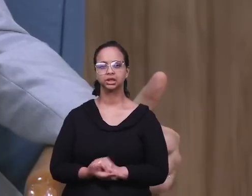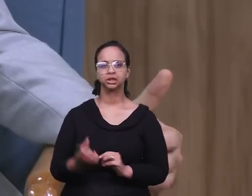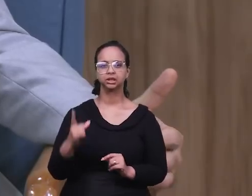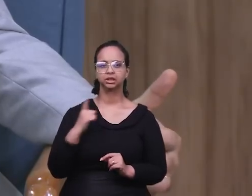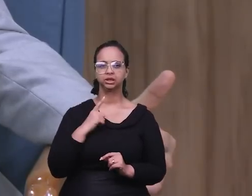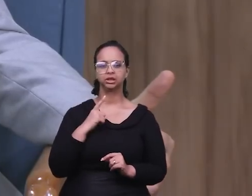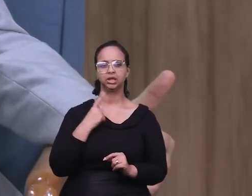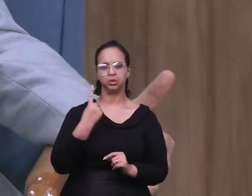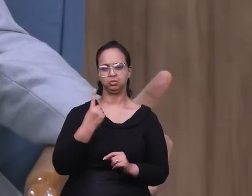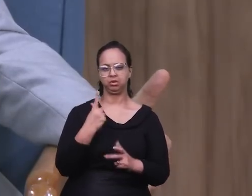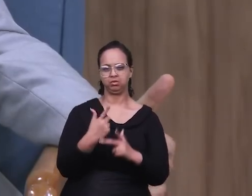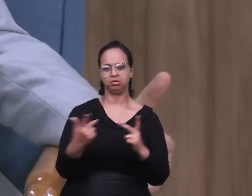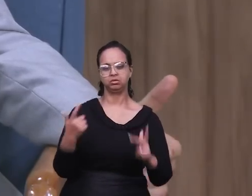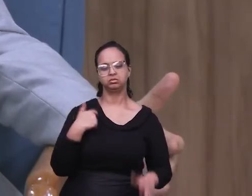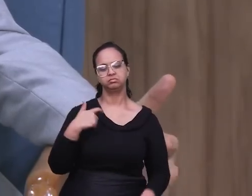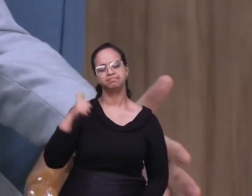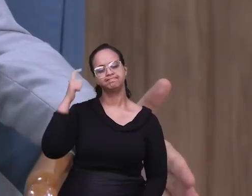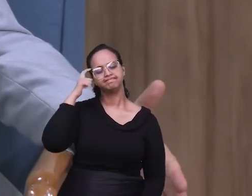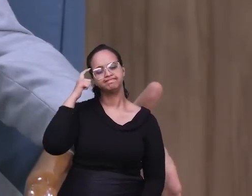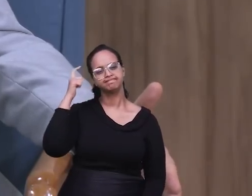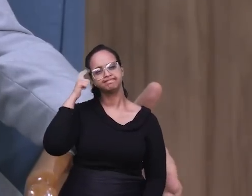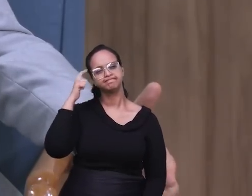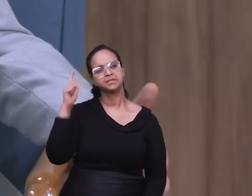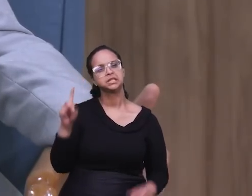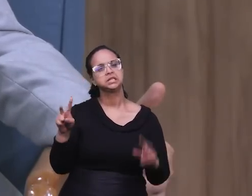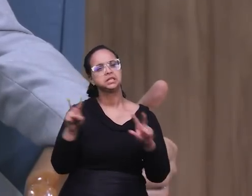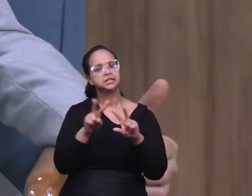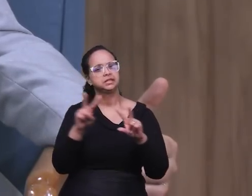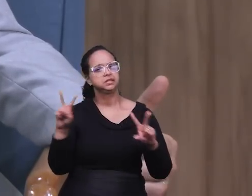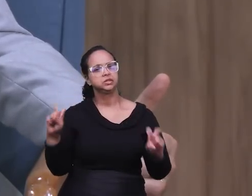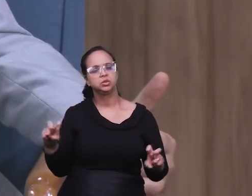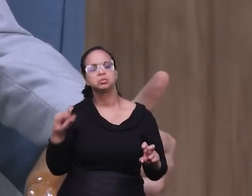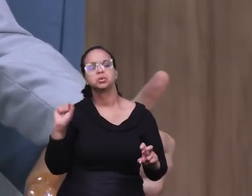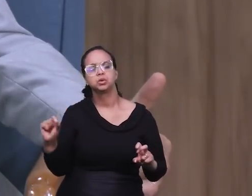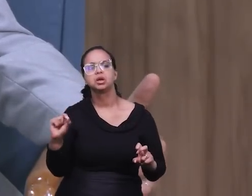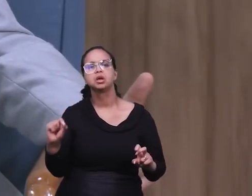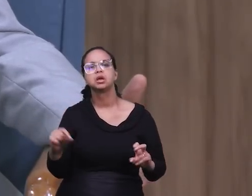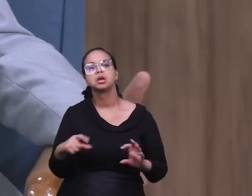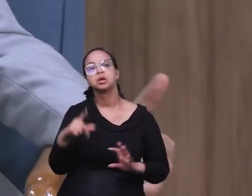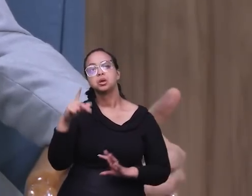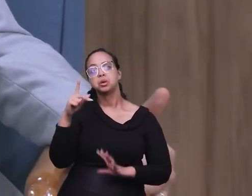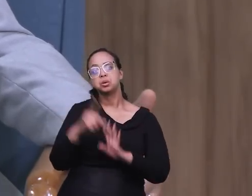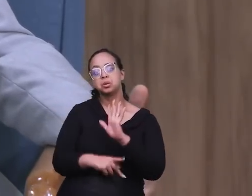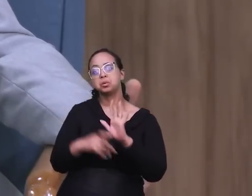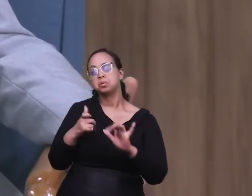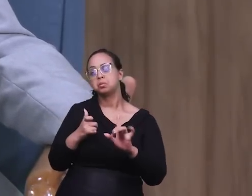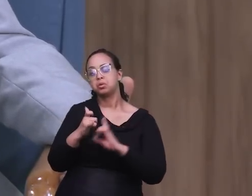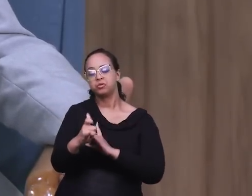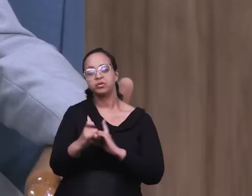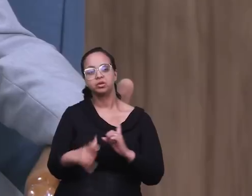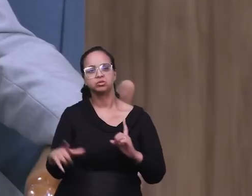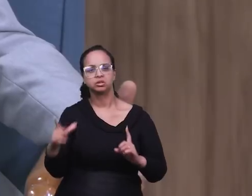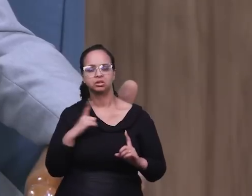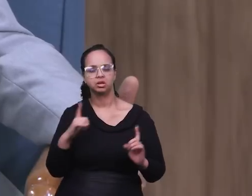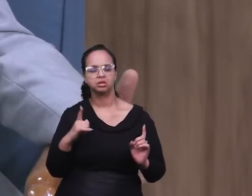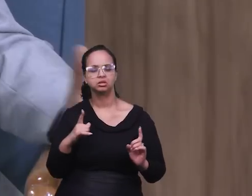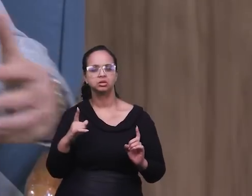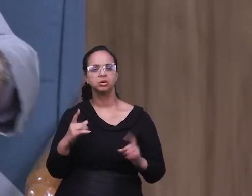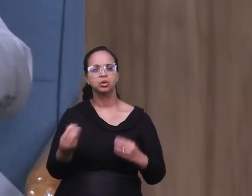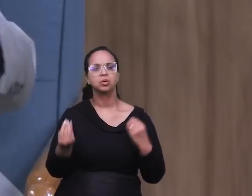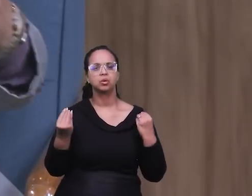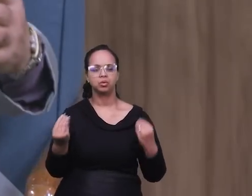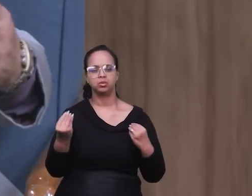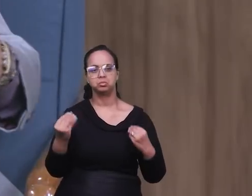me faz pensar, Daniel, acerca do profético, acerca de todo